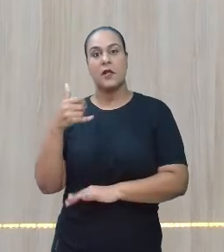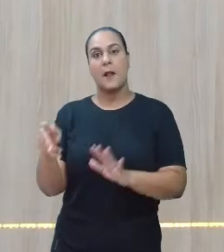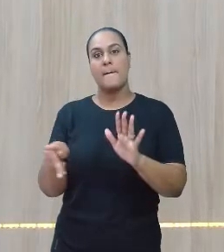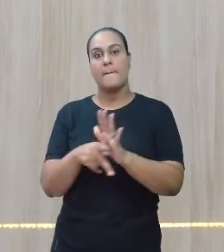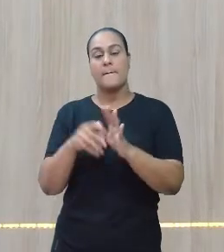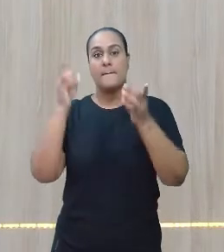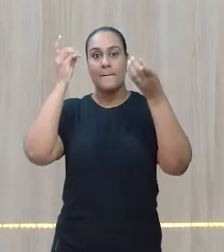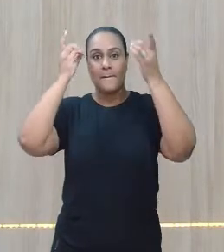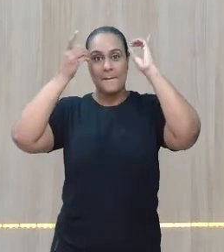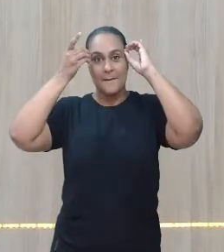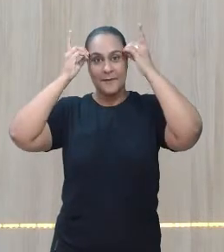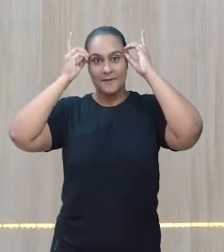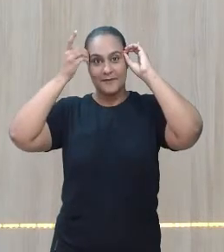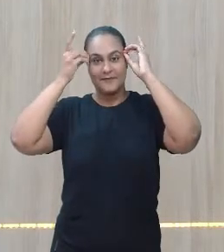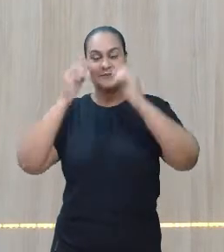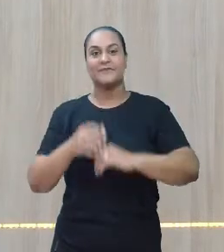ok?